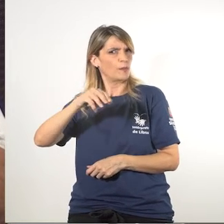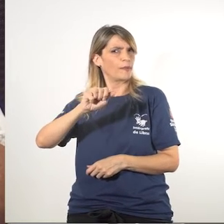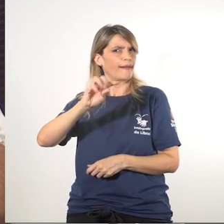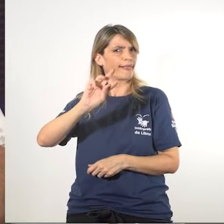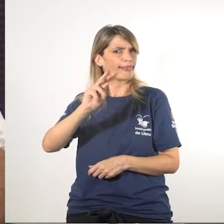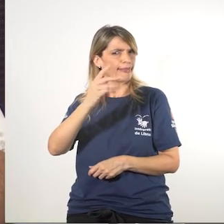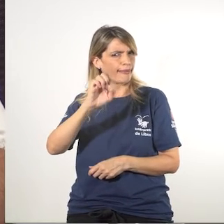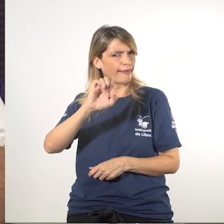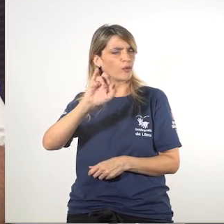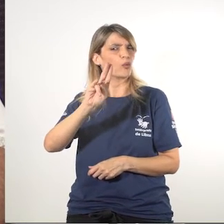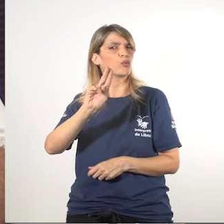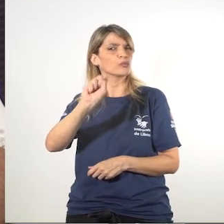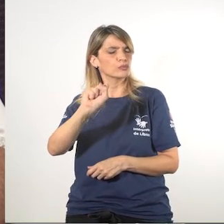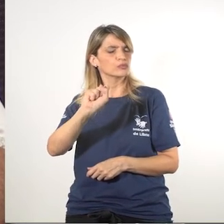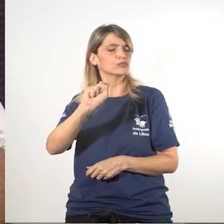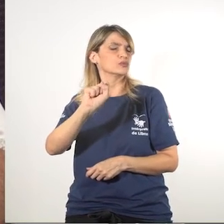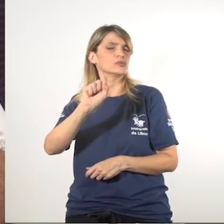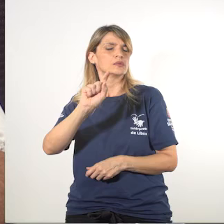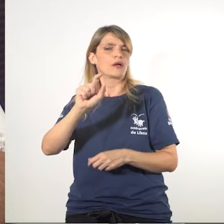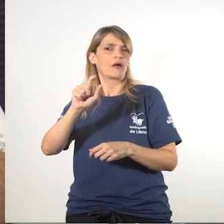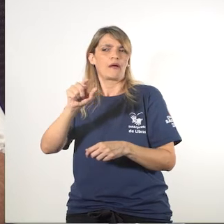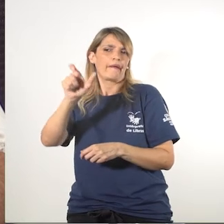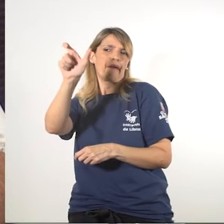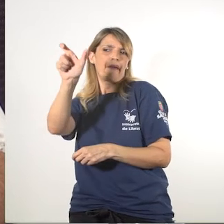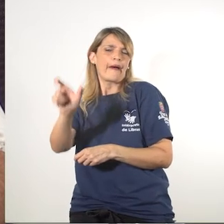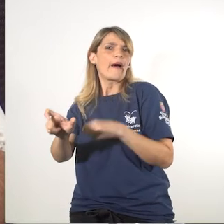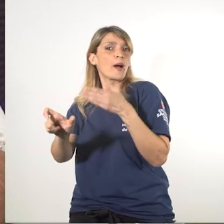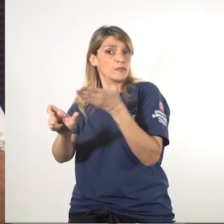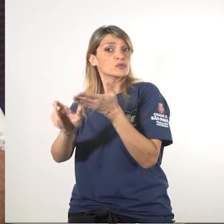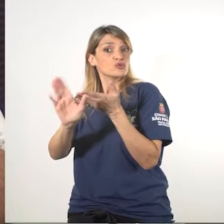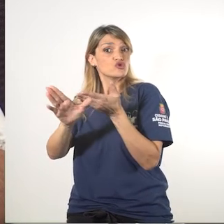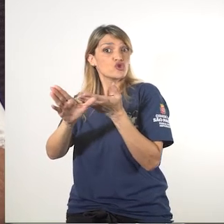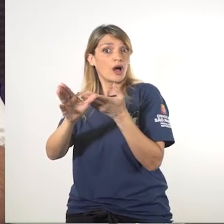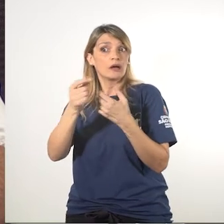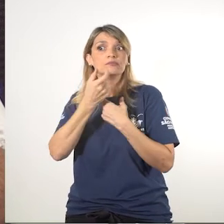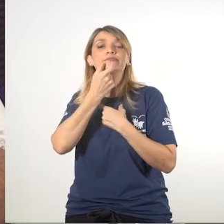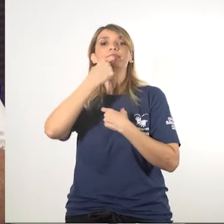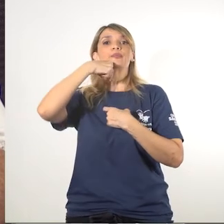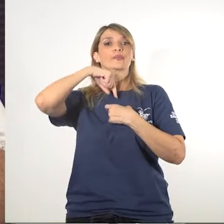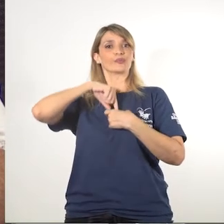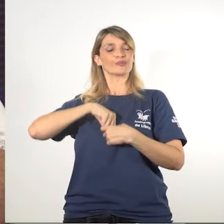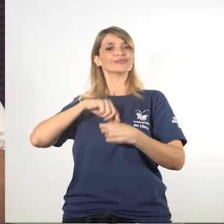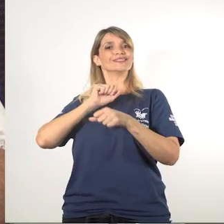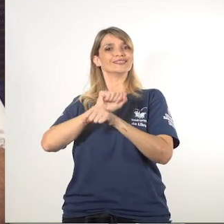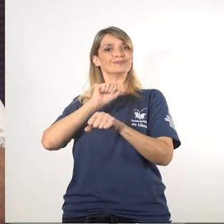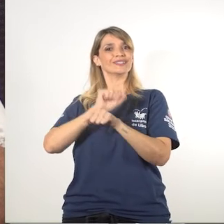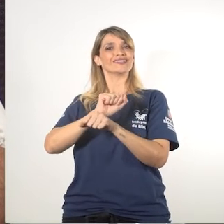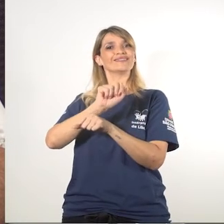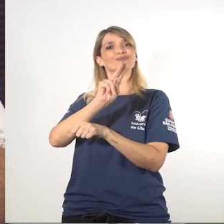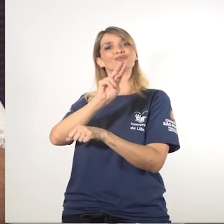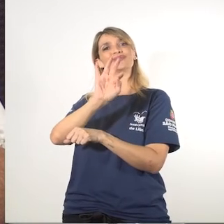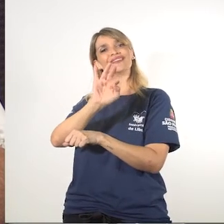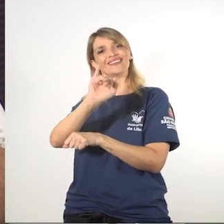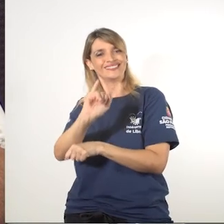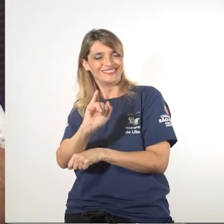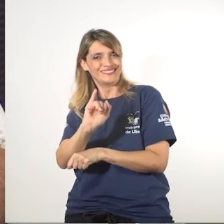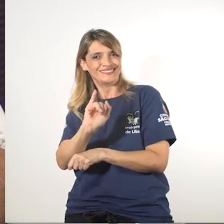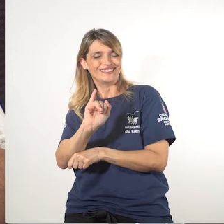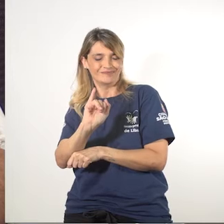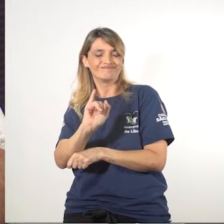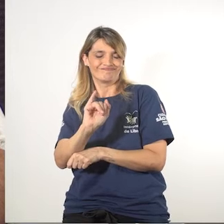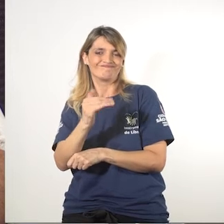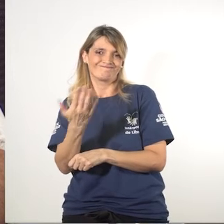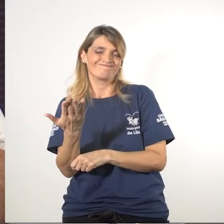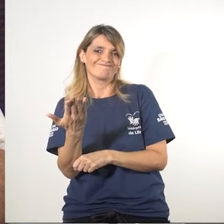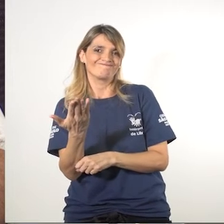que foi o caso onde a pessoa, embora já entubada, aguardava o leito pela CROSS,